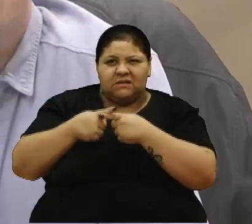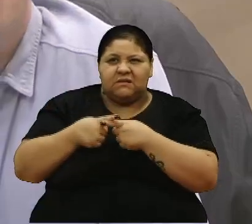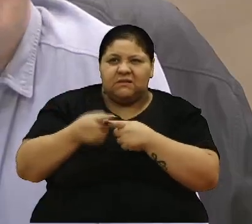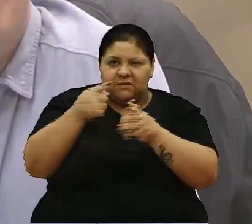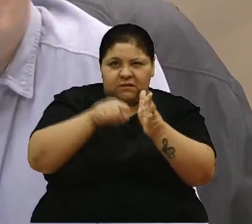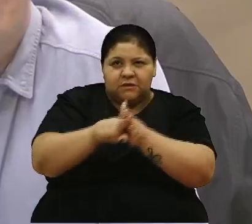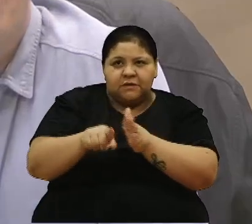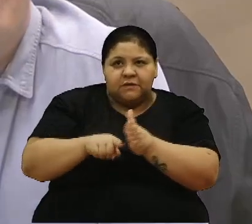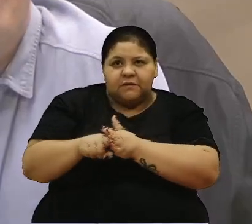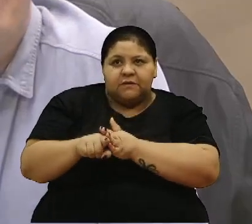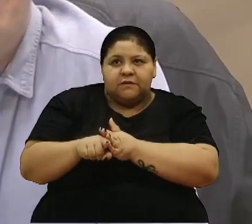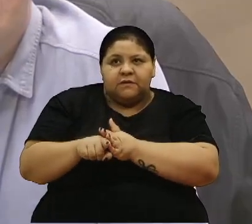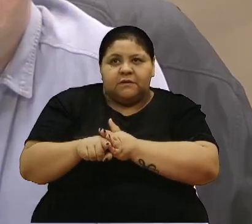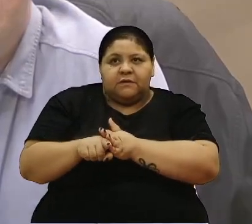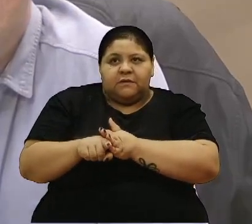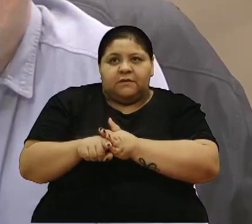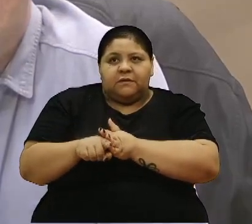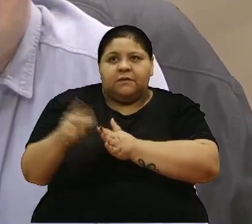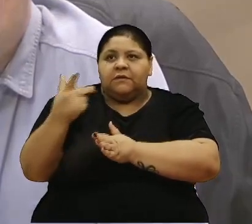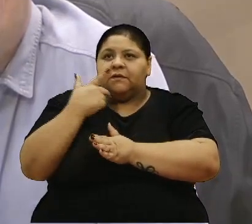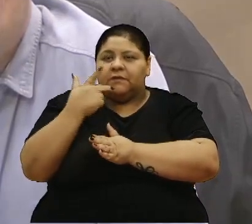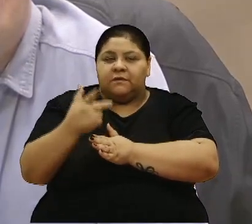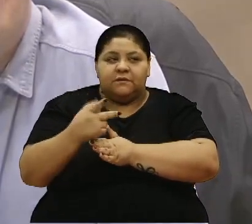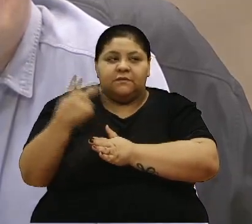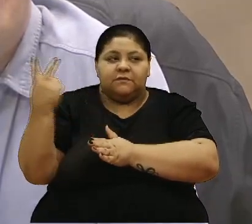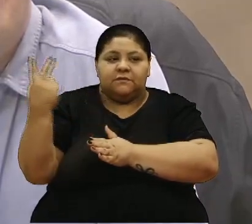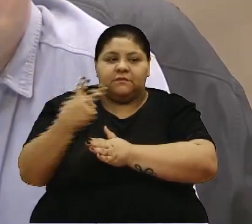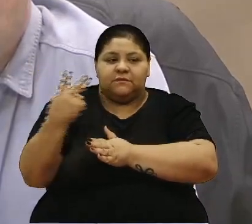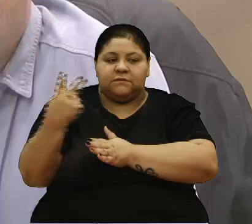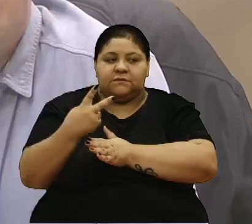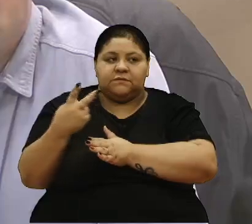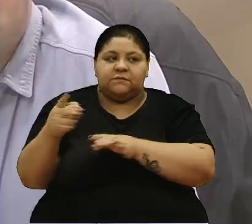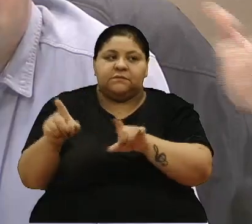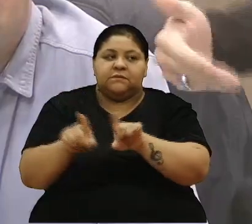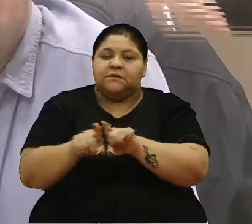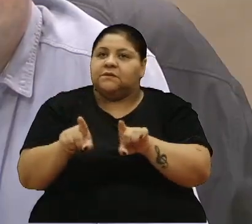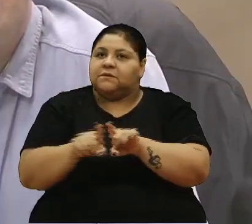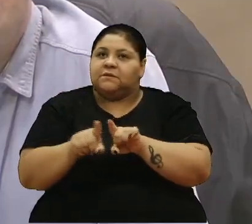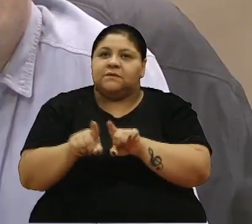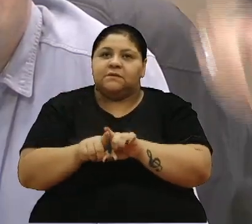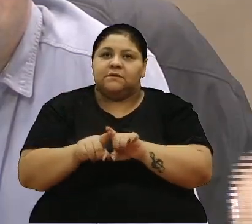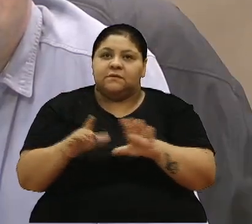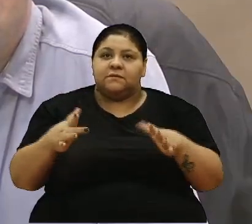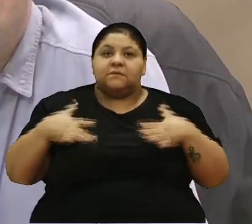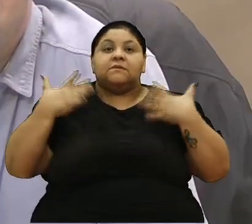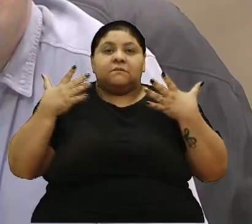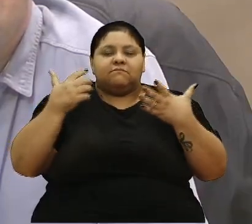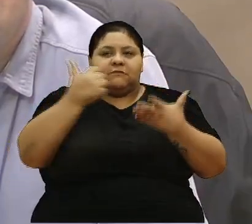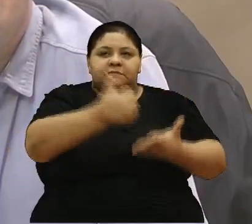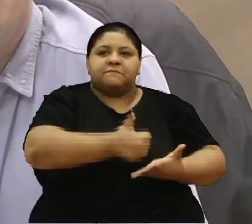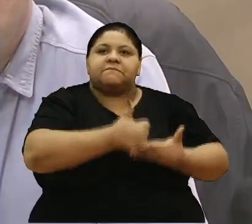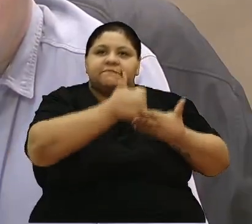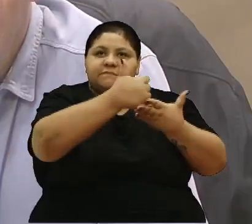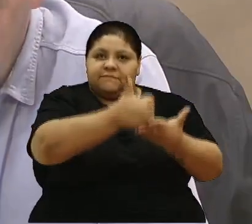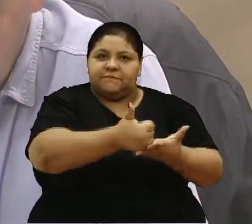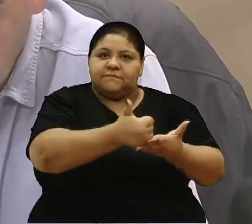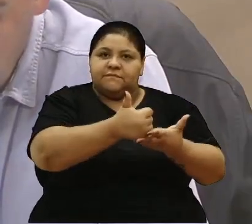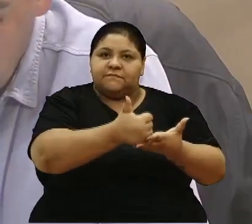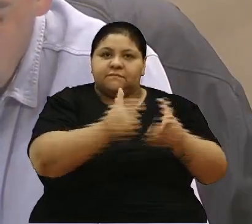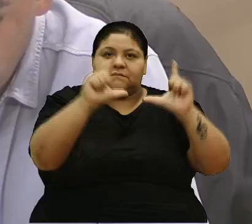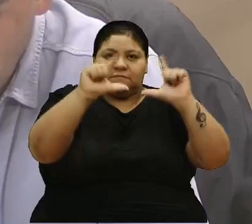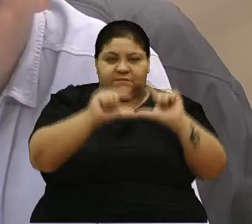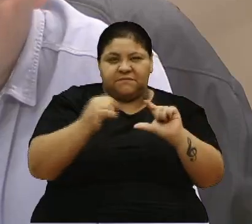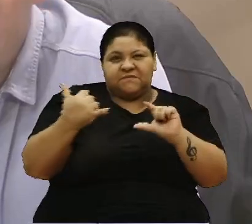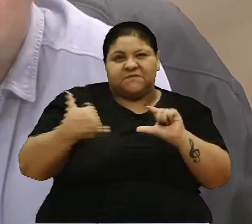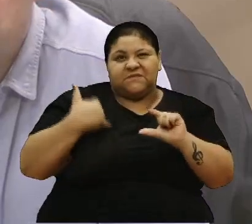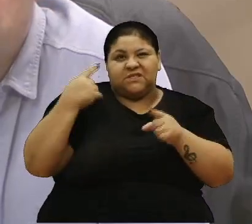pesquisa aqui, que tu citou, 2 a cada 3 pessoas estão apavoradas e são favoráveis à questão da redução de